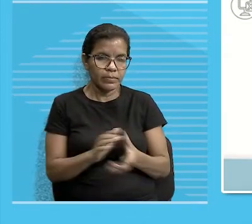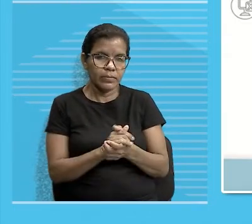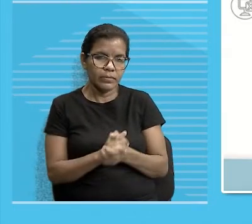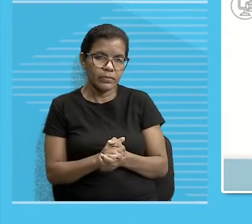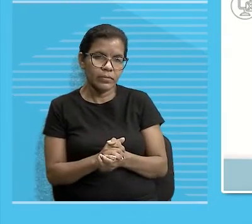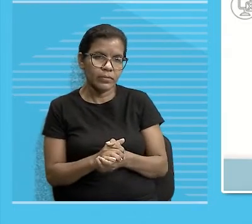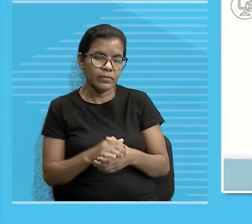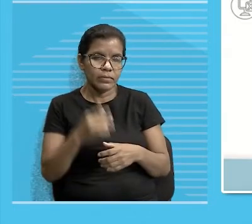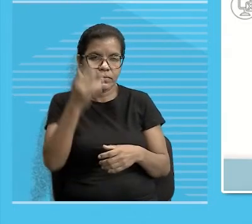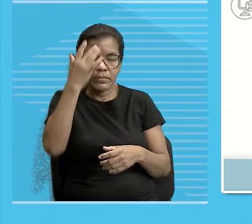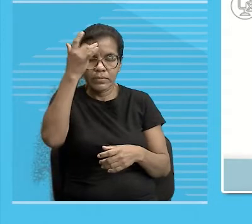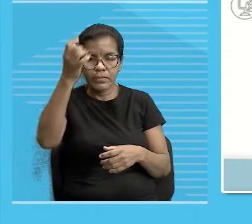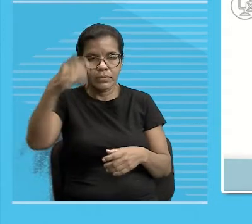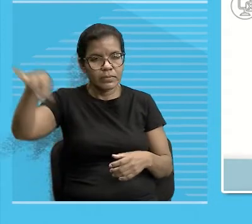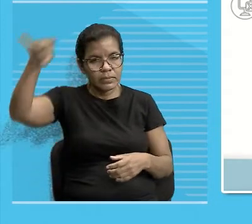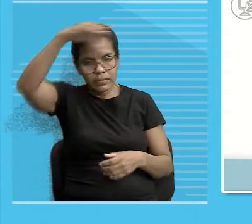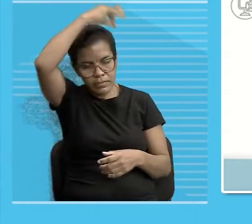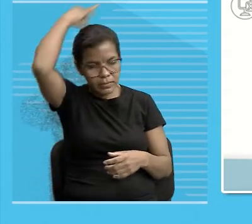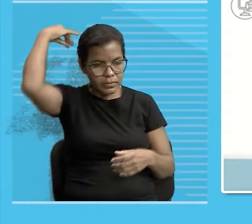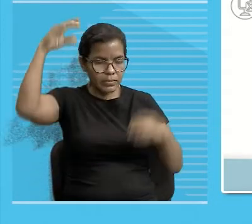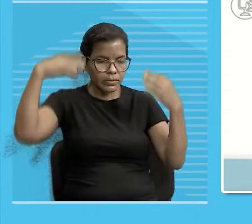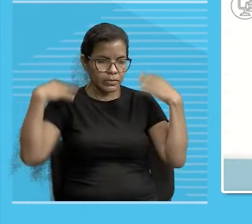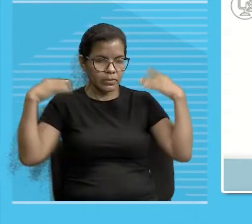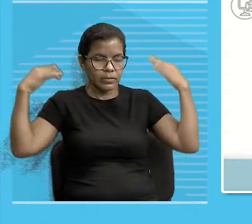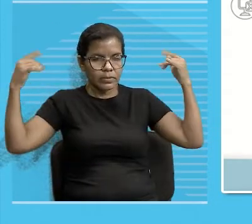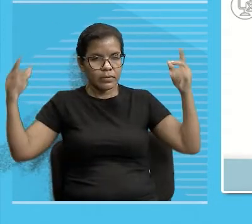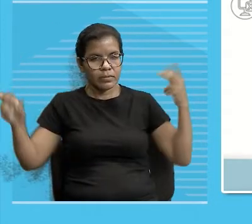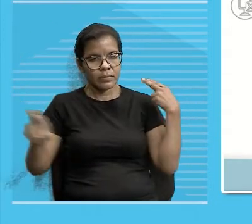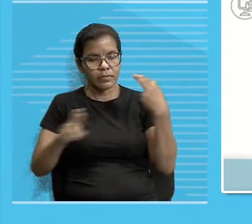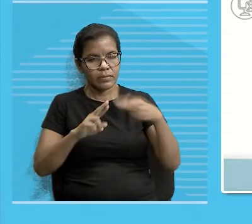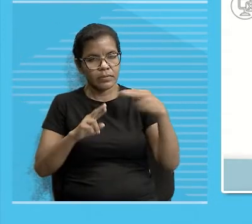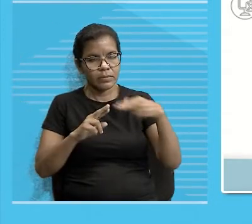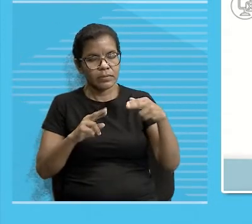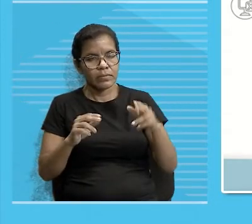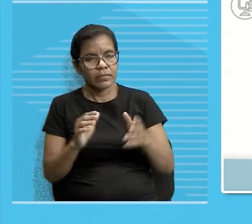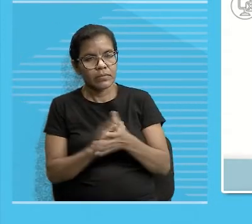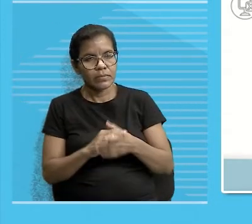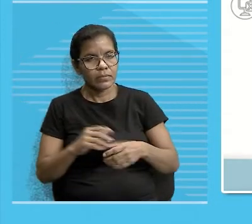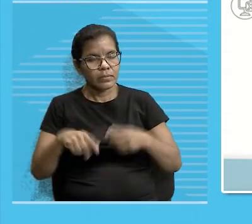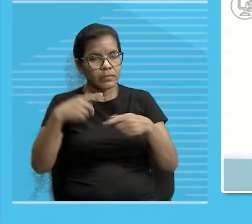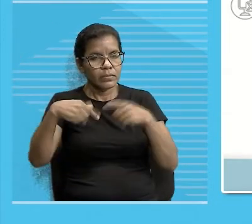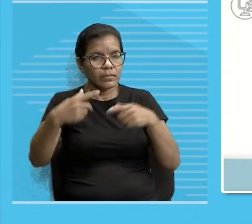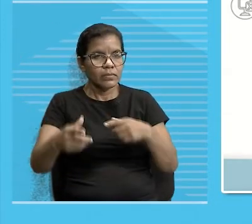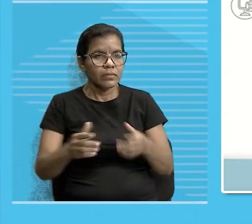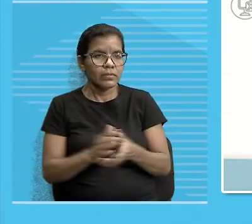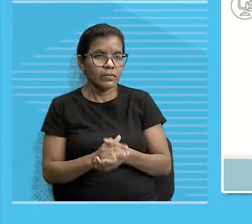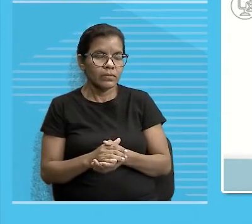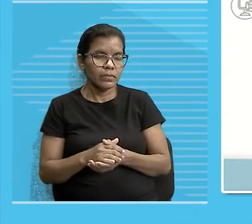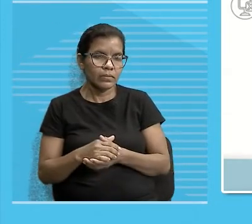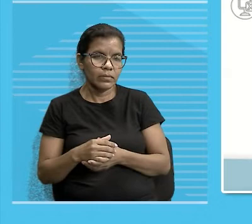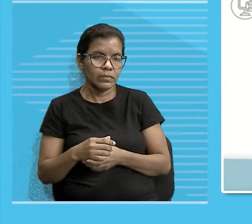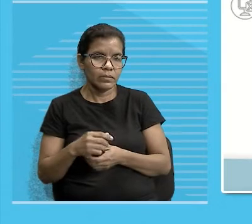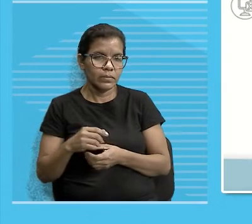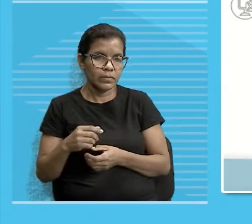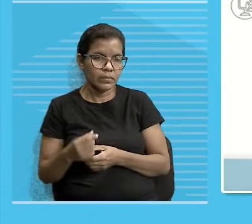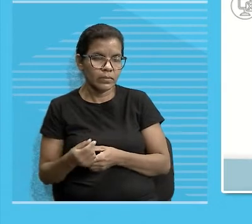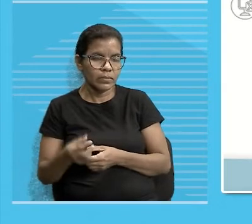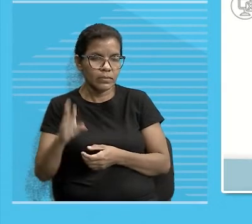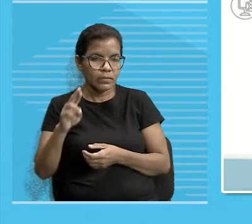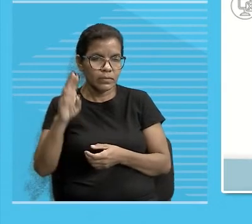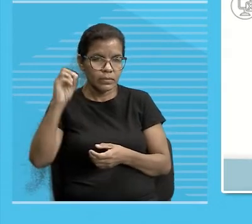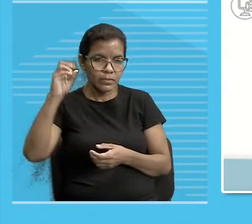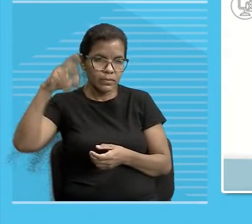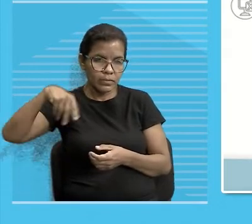A ideia dos santos, dos anjos, dos religiosos foi perseguida. Depois, quando Roma se torna